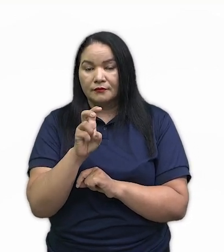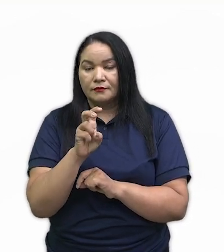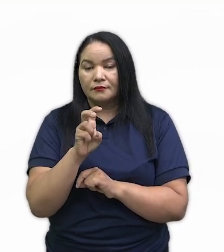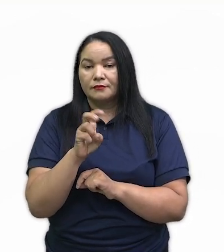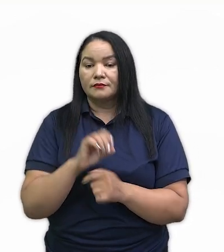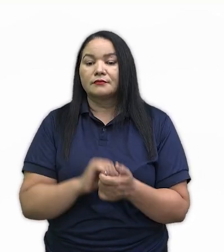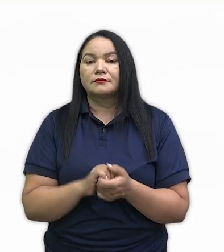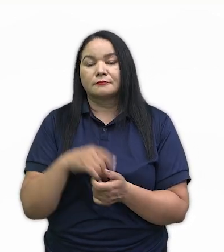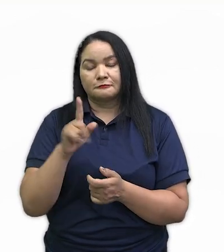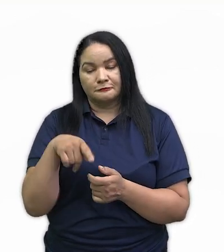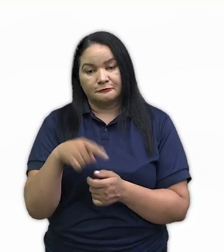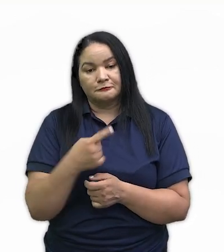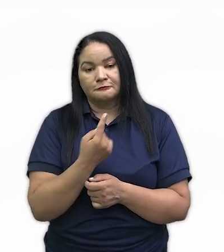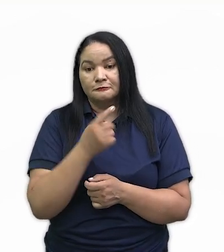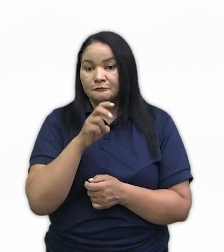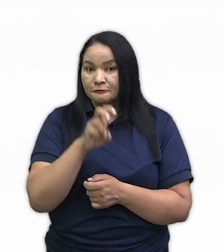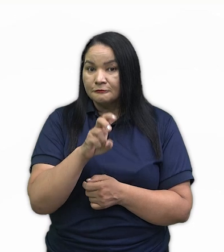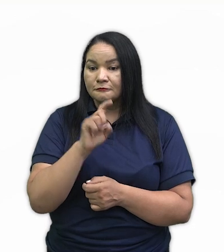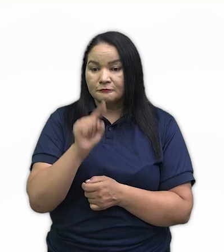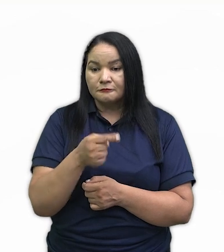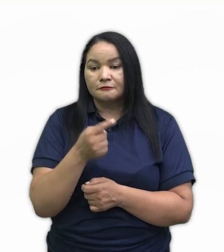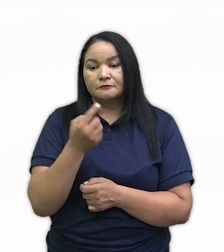a